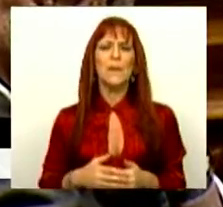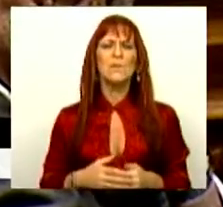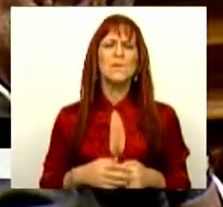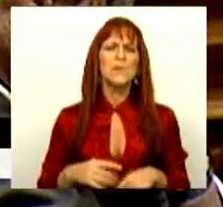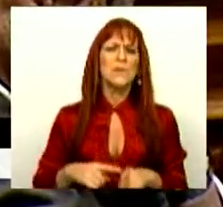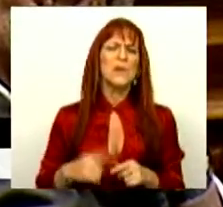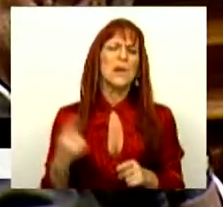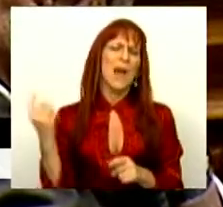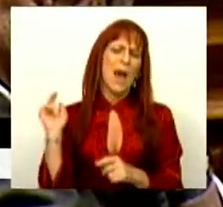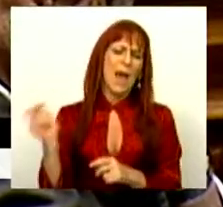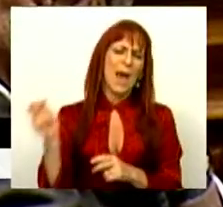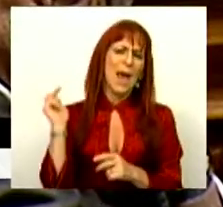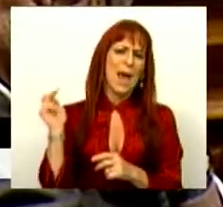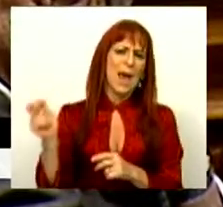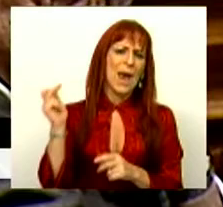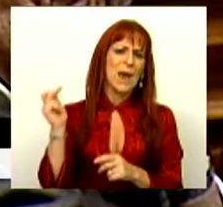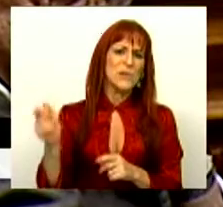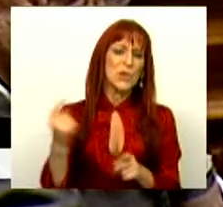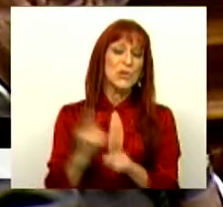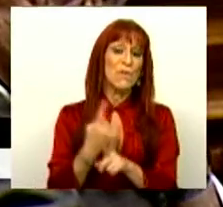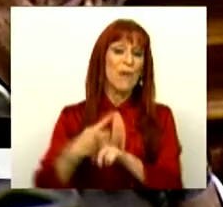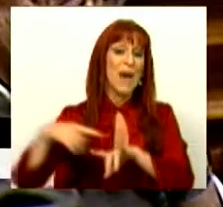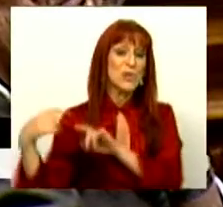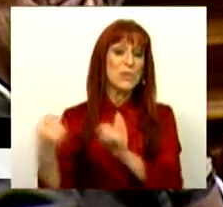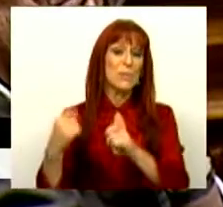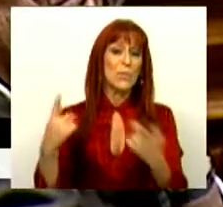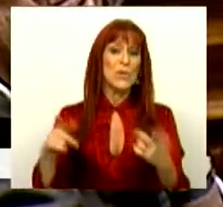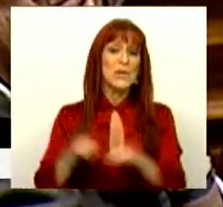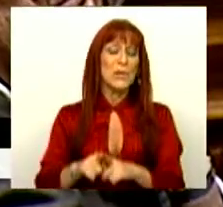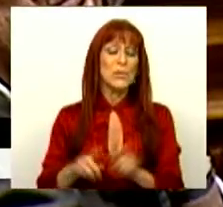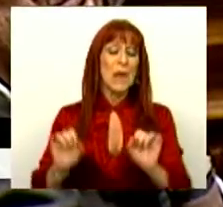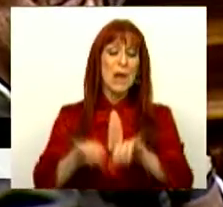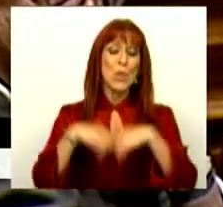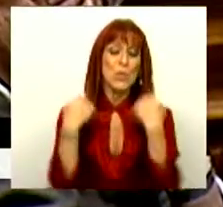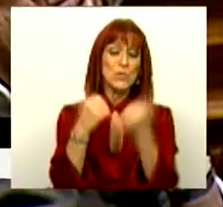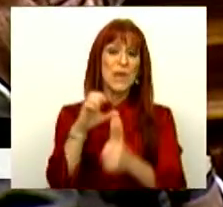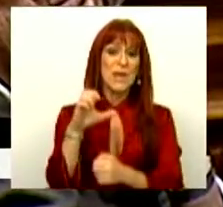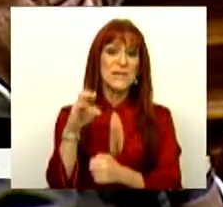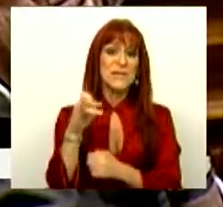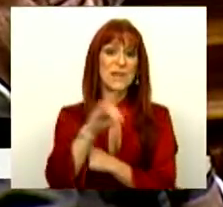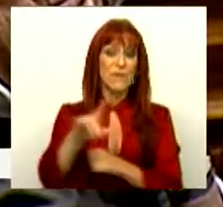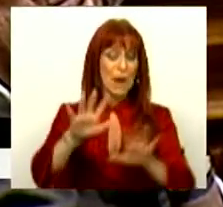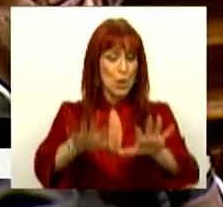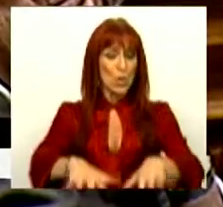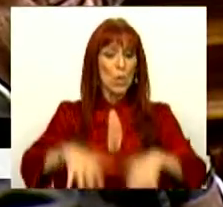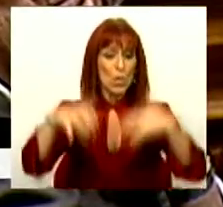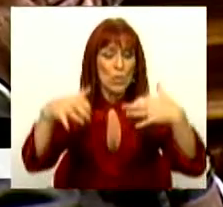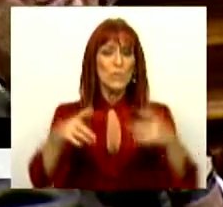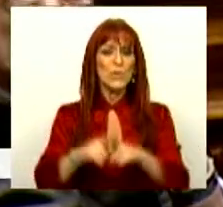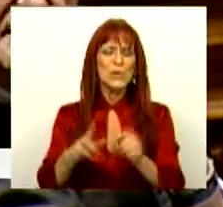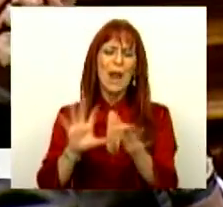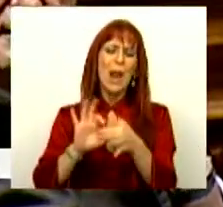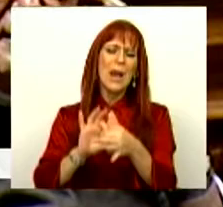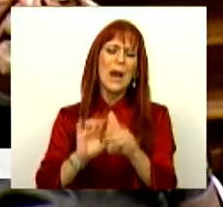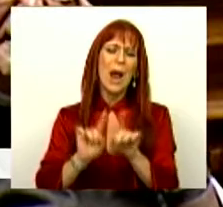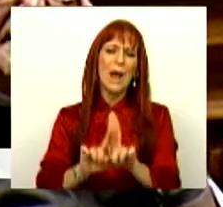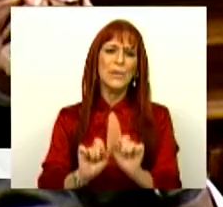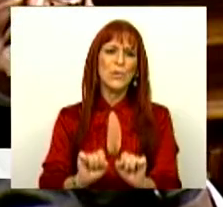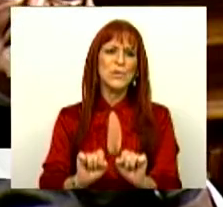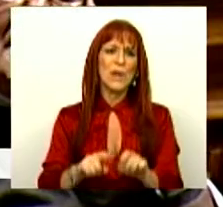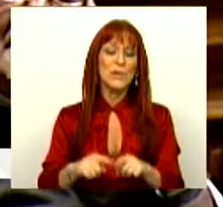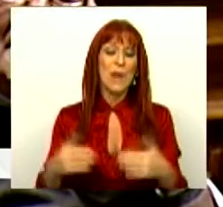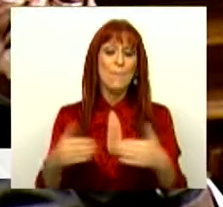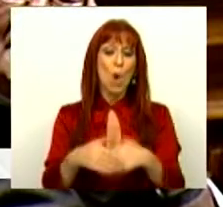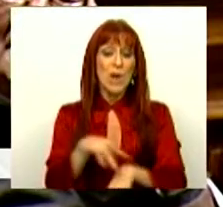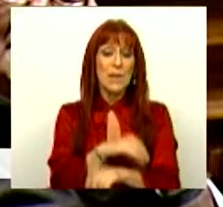Longo de vários anos vai o debate na sociedade civil e no Parlamento em torno da despenalização da